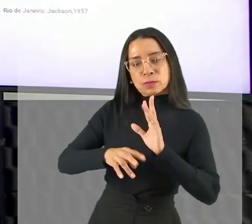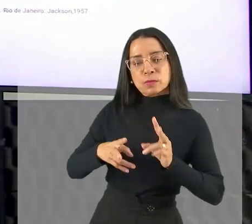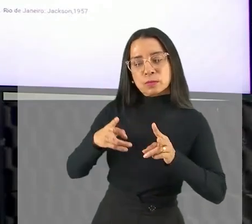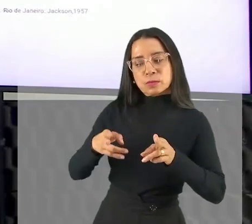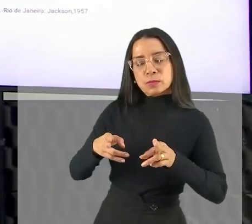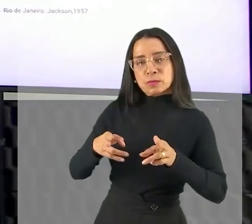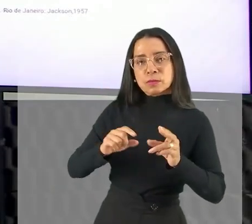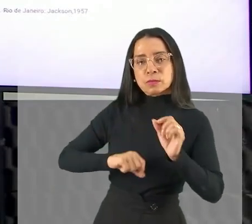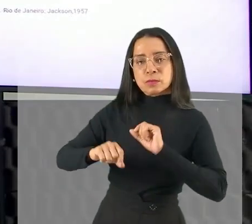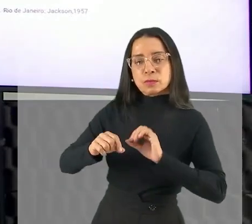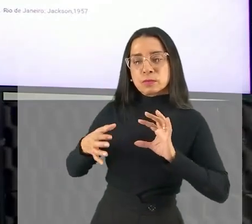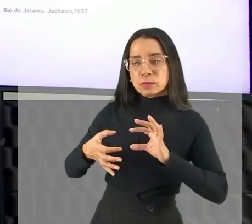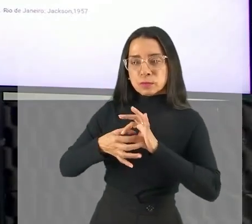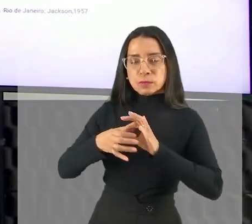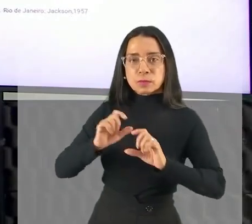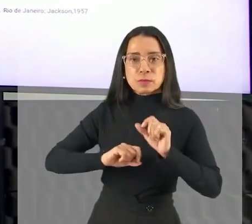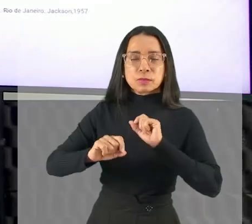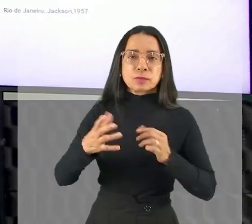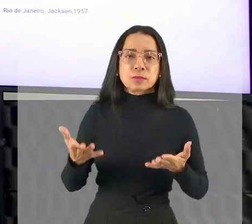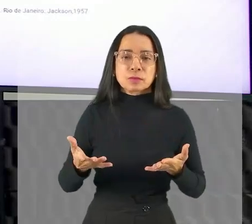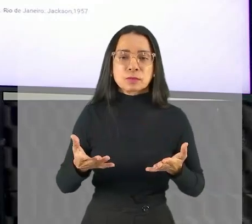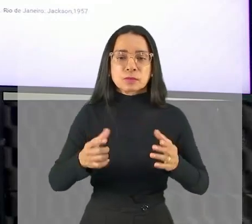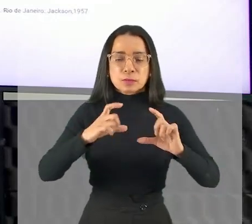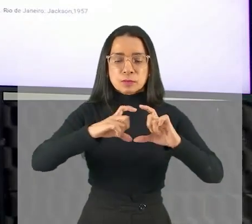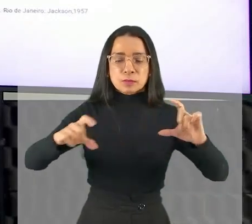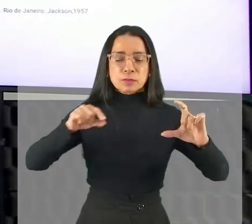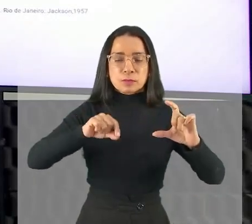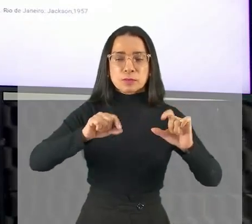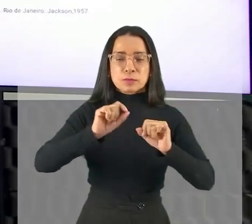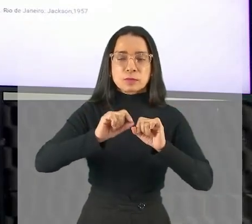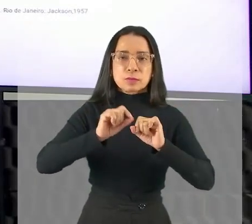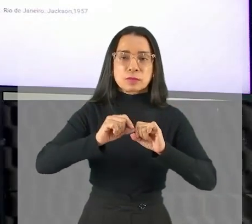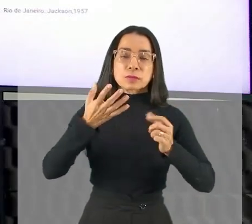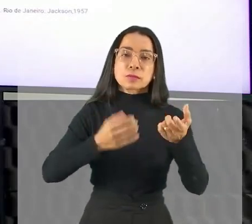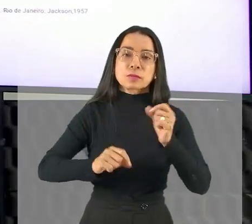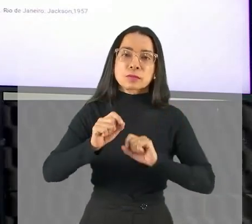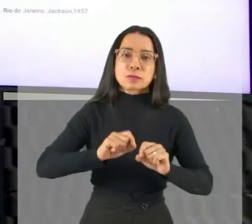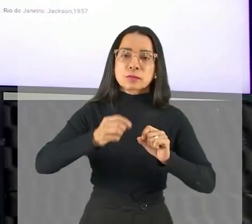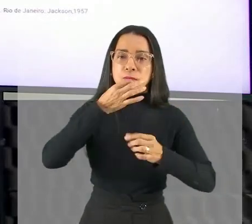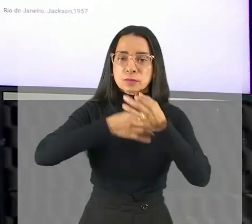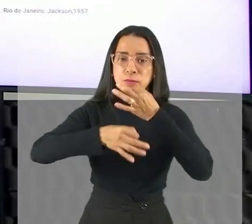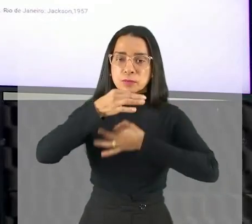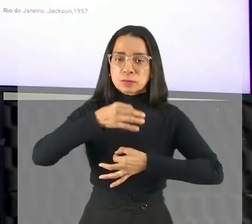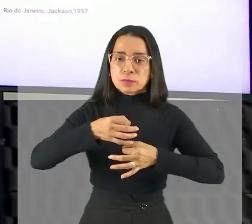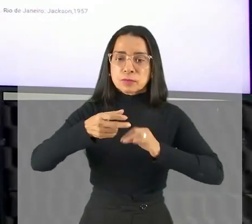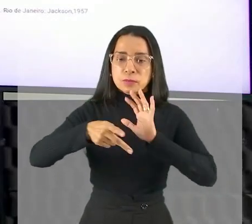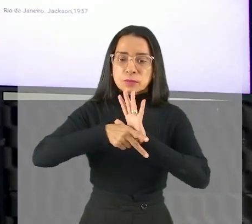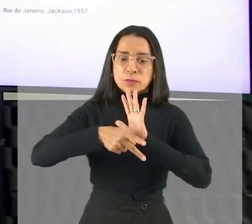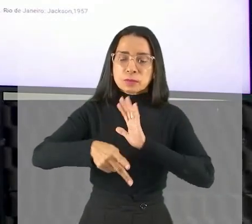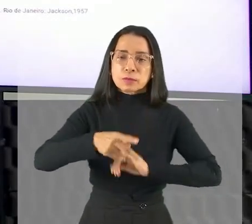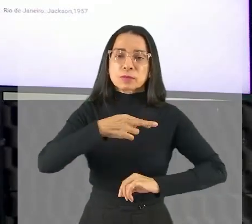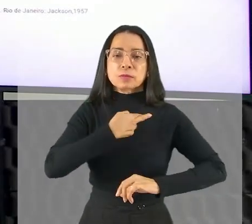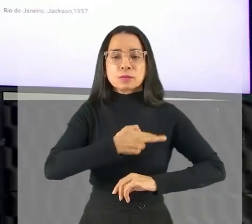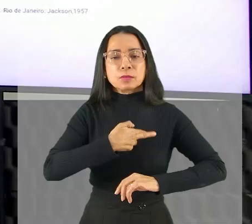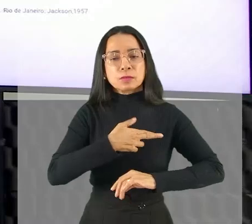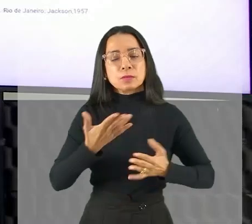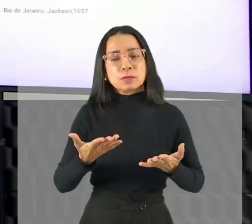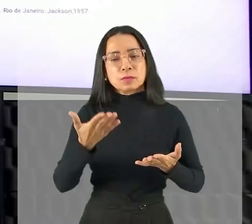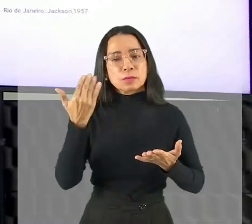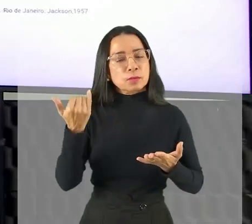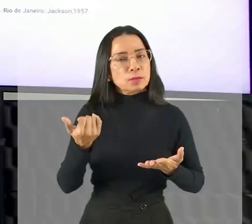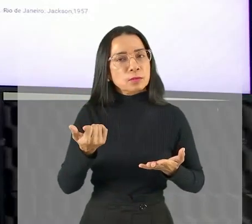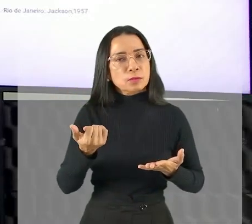gente associa logo. O enunciado está dizendo que ele está fazendo crítica ao romantismo. Para eu poder saber que crítica é essa, eu preciso saber